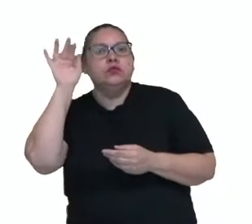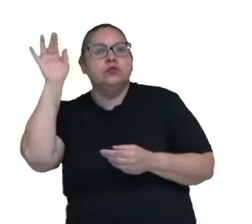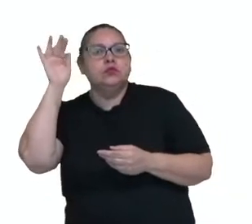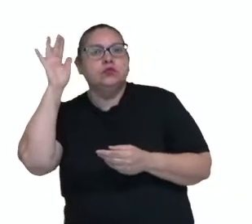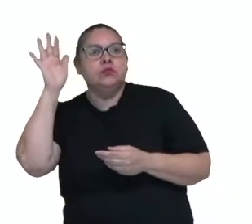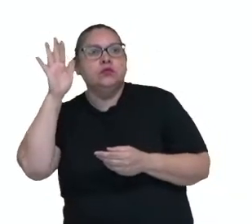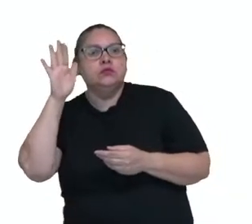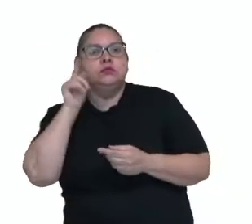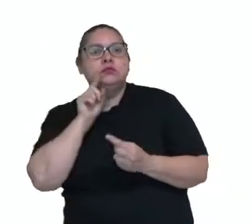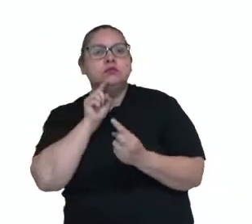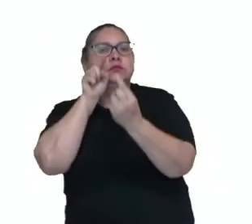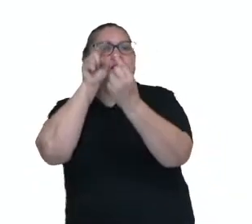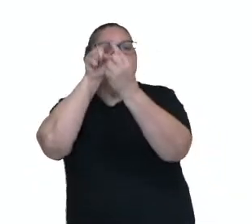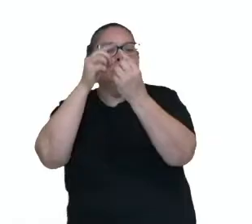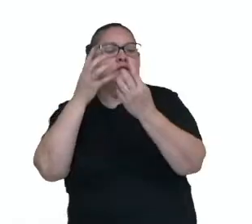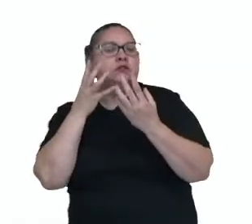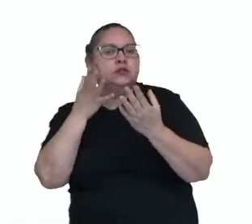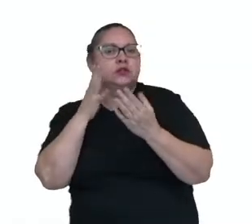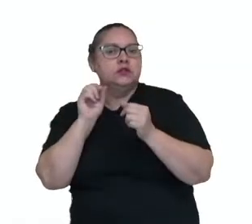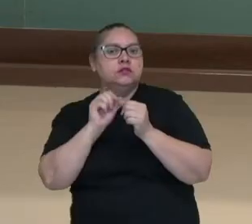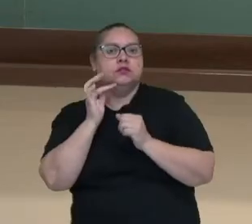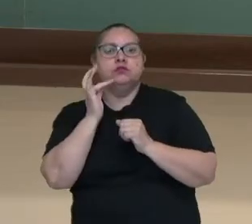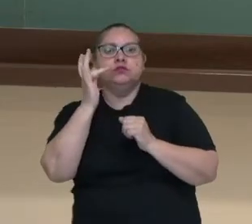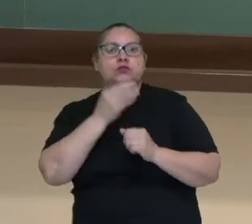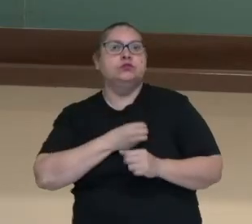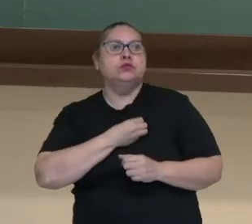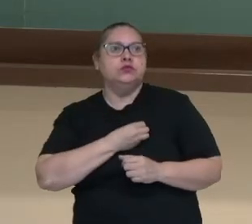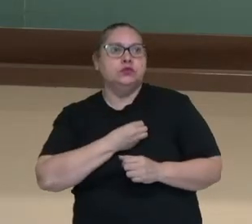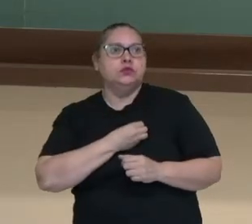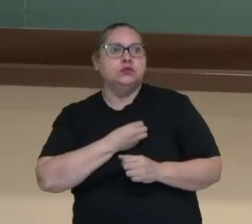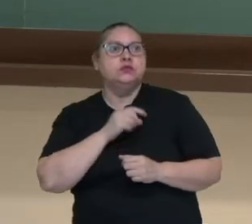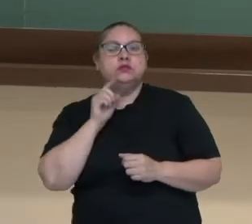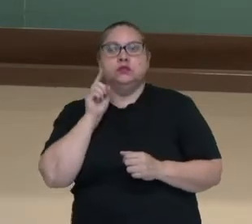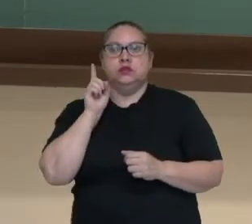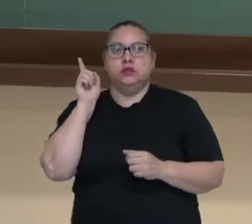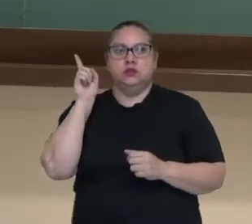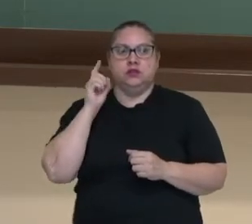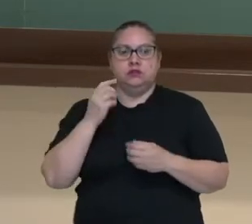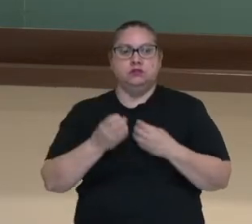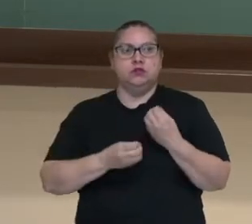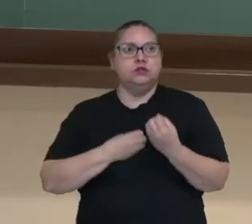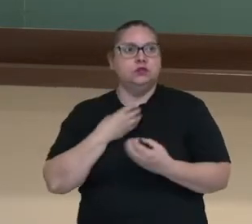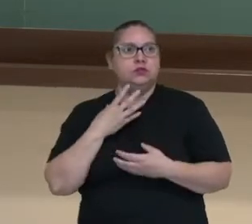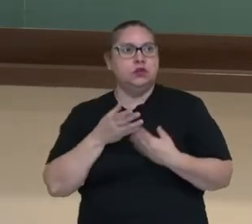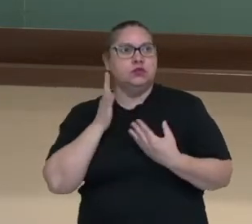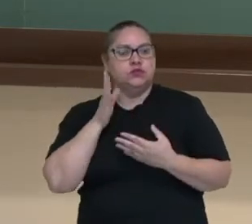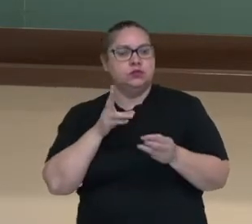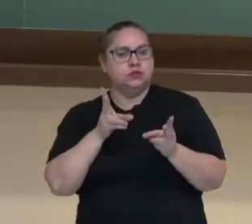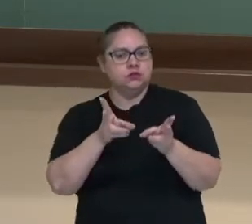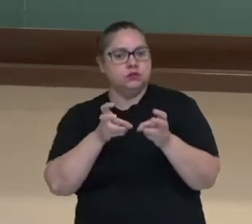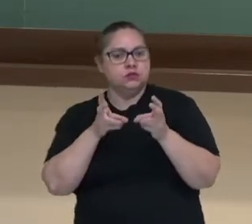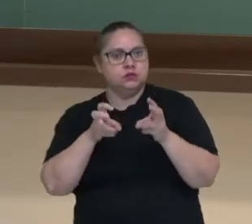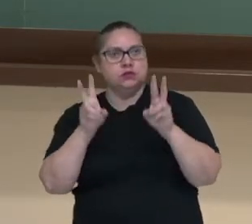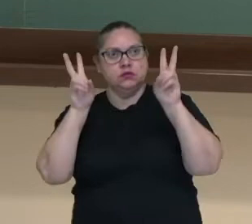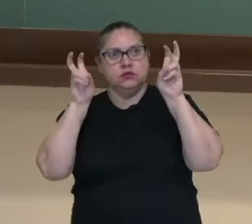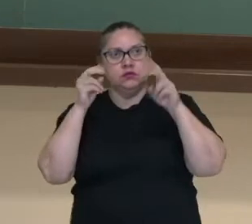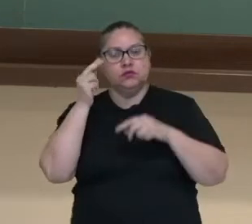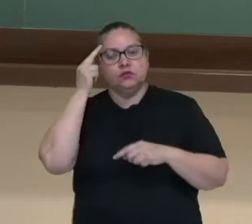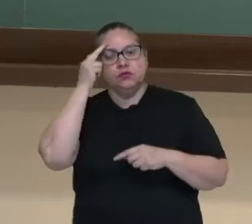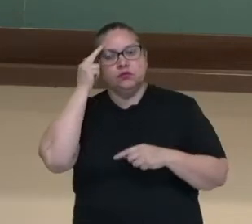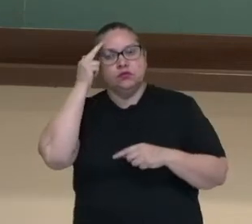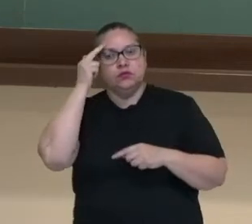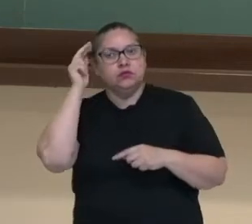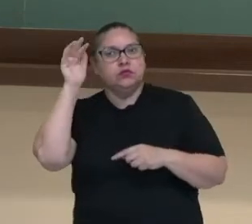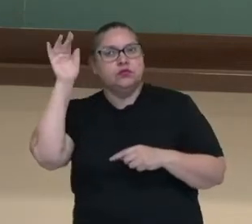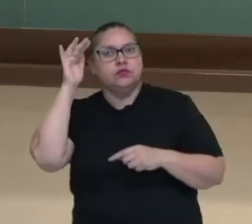as aspirações que as pessoas têm na vida. Então aqui, nesse poema, eu já posso perceber o tema sonho,